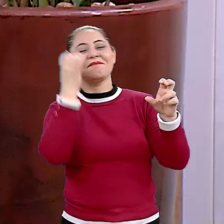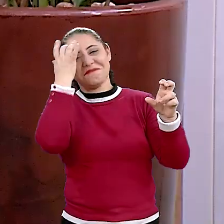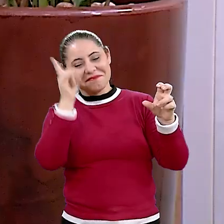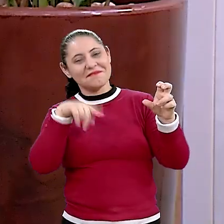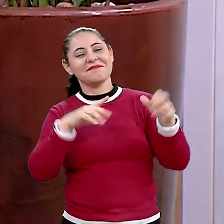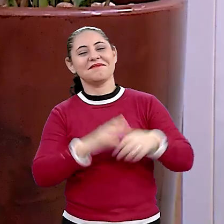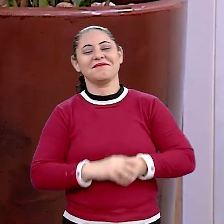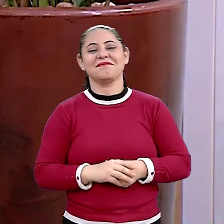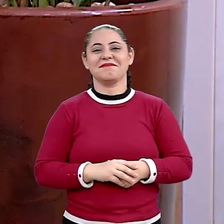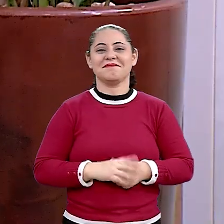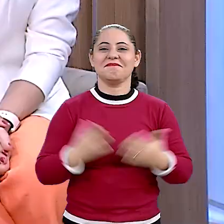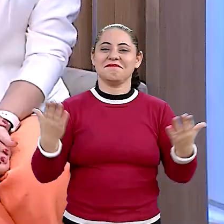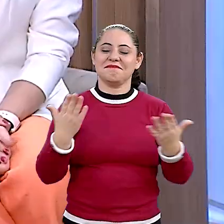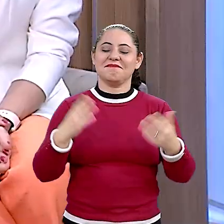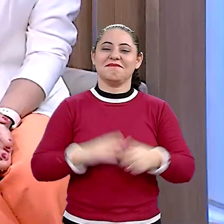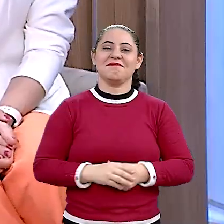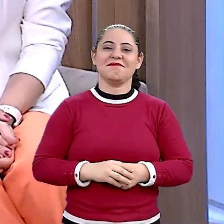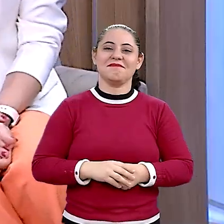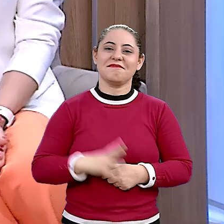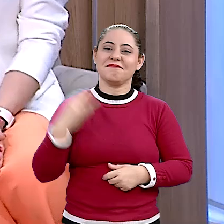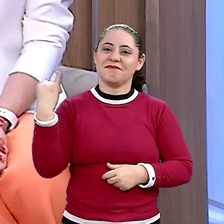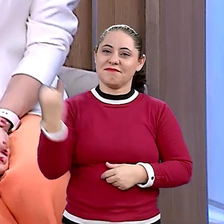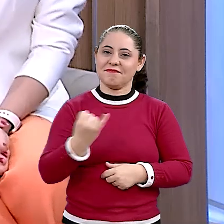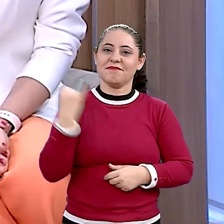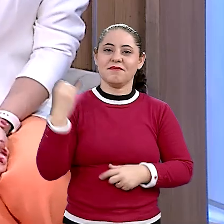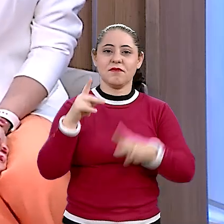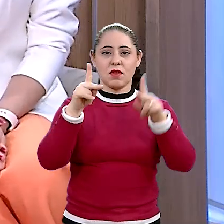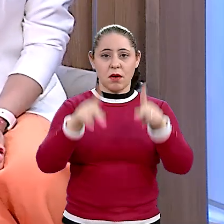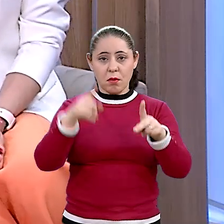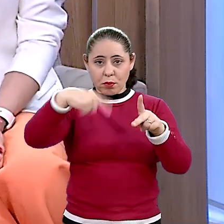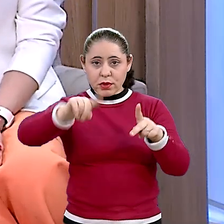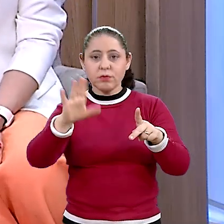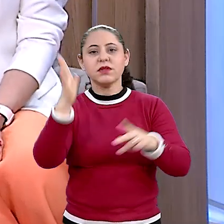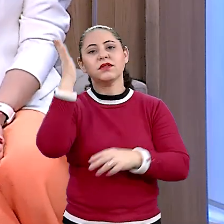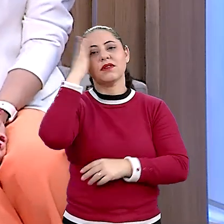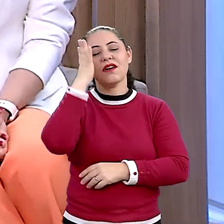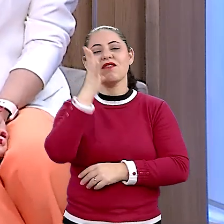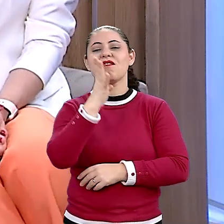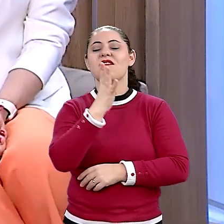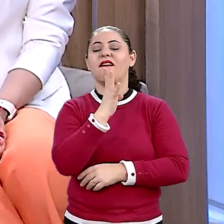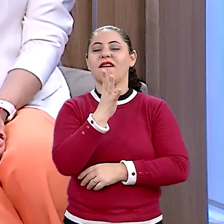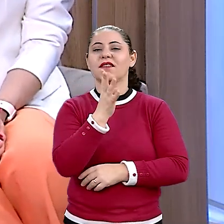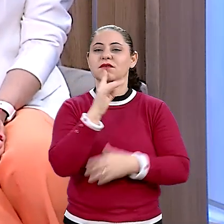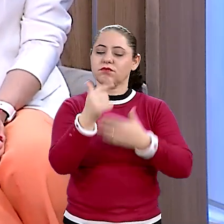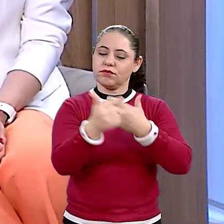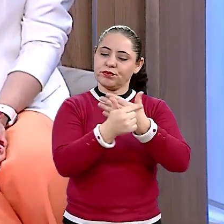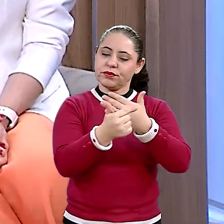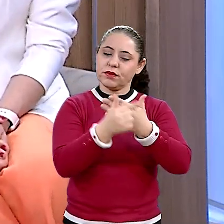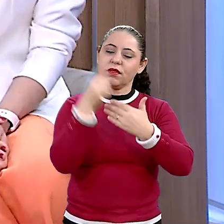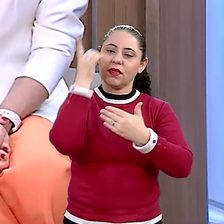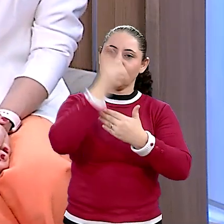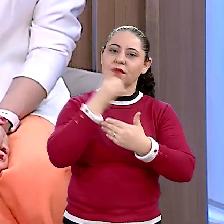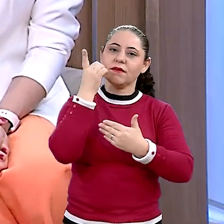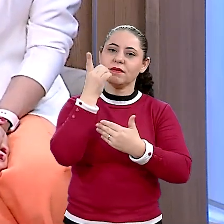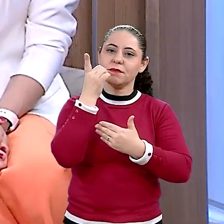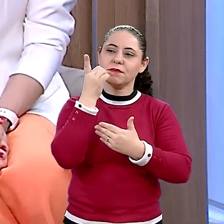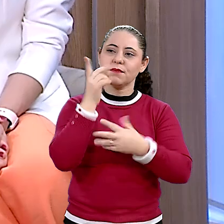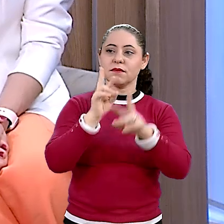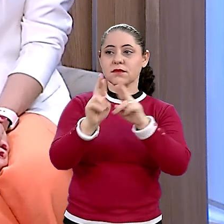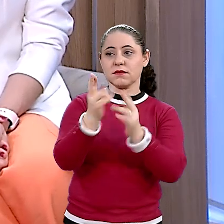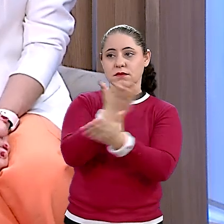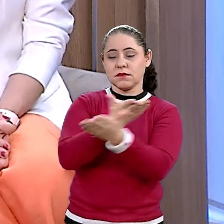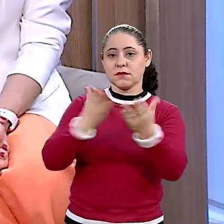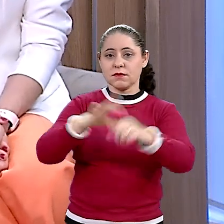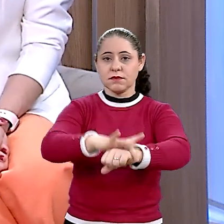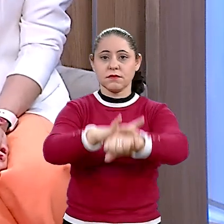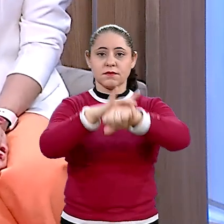fácil. Mas passou voando, né? É importante que a população também fique ciente do papel do parlamentar como esse grande intermediador,